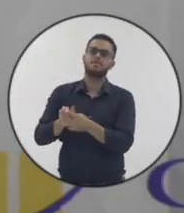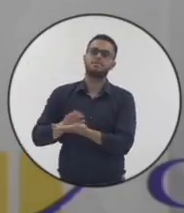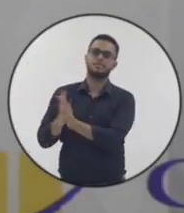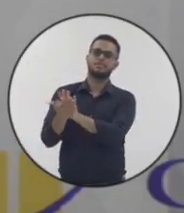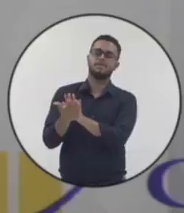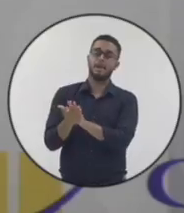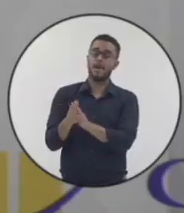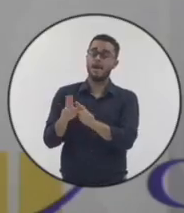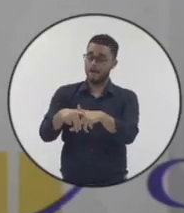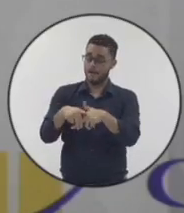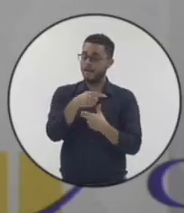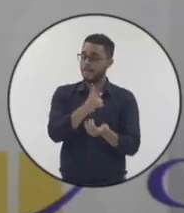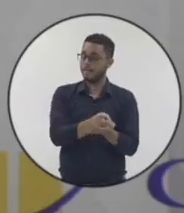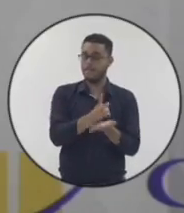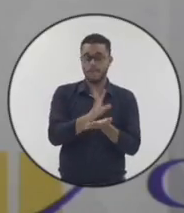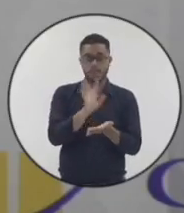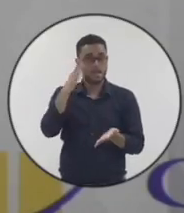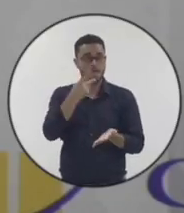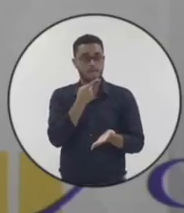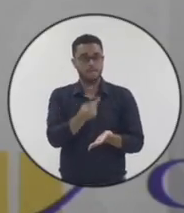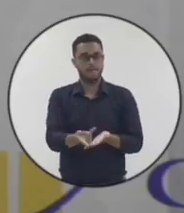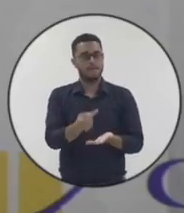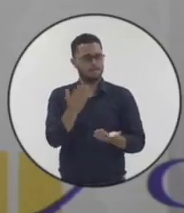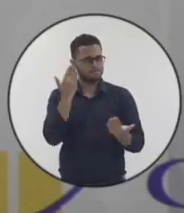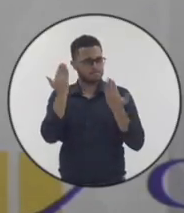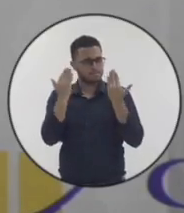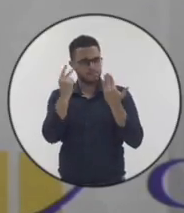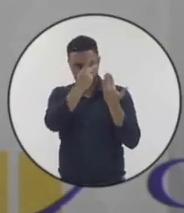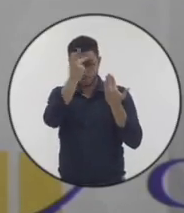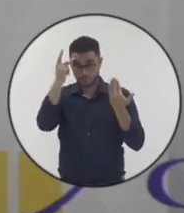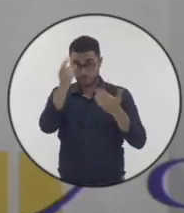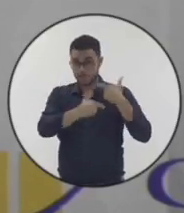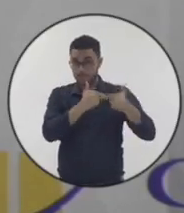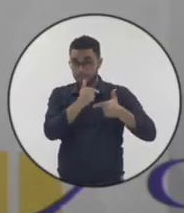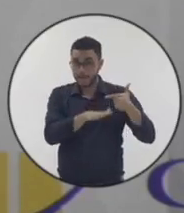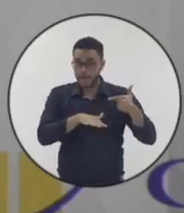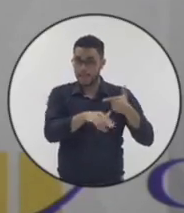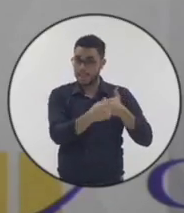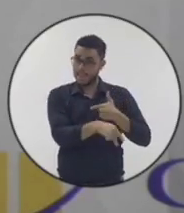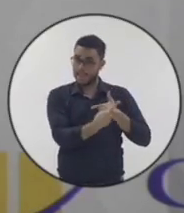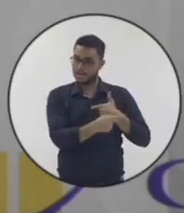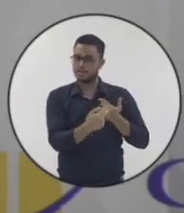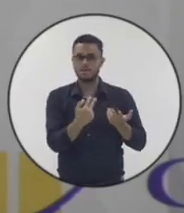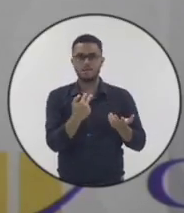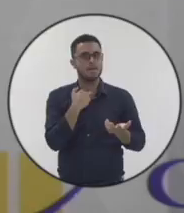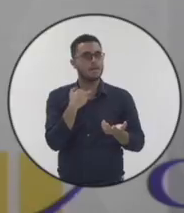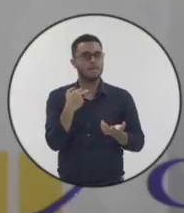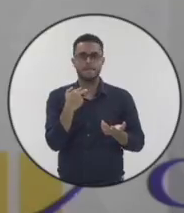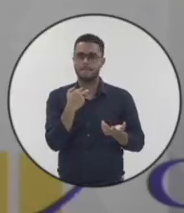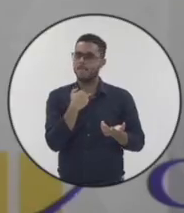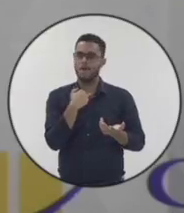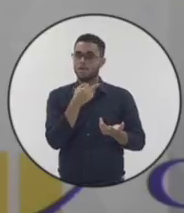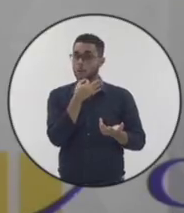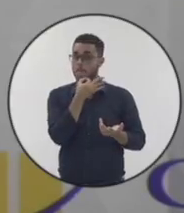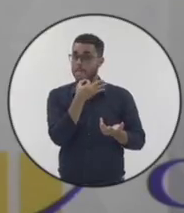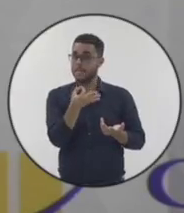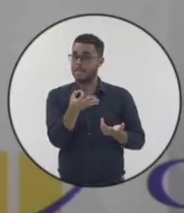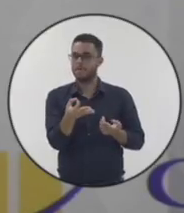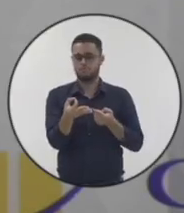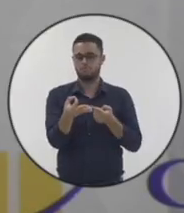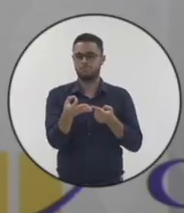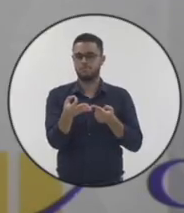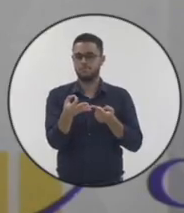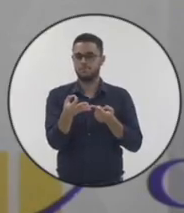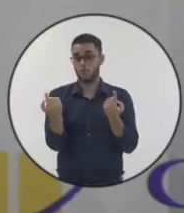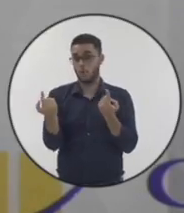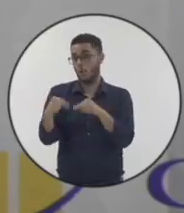também afirma que psicólogas e psicólogos, no exercício profissional, não poderão se pronunciar de modo a legitimar e